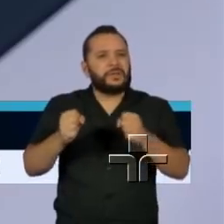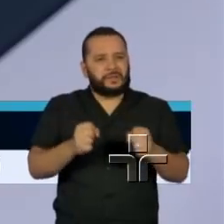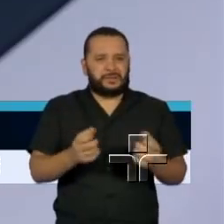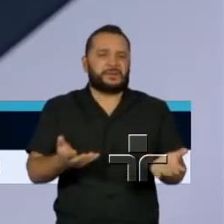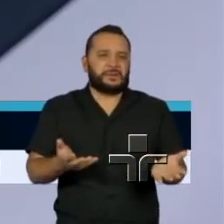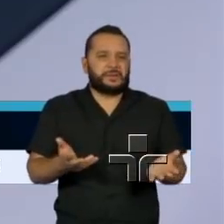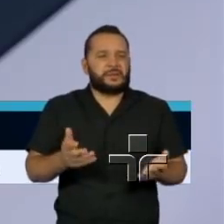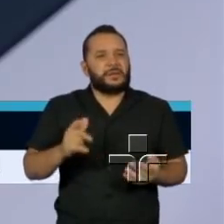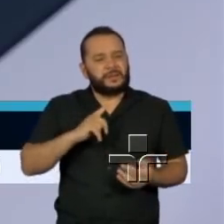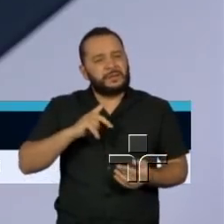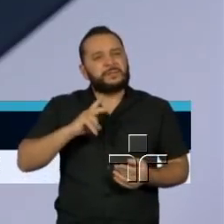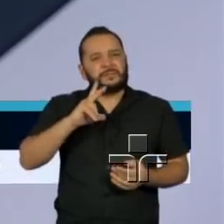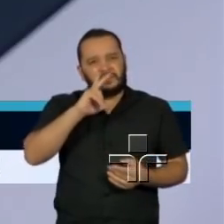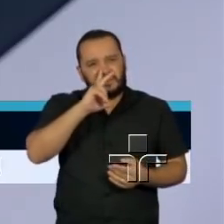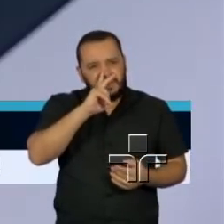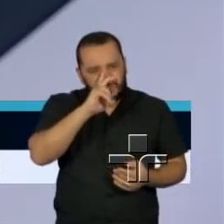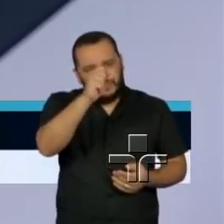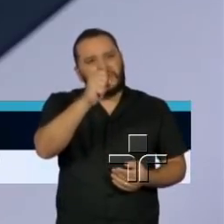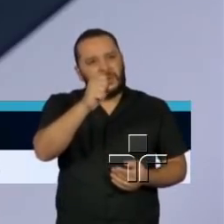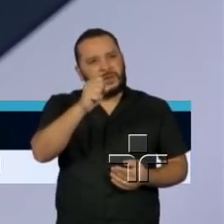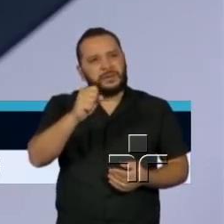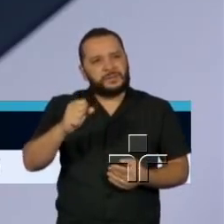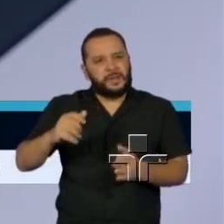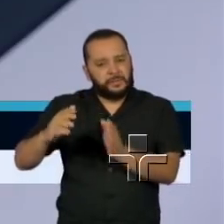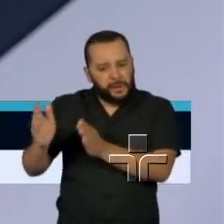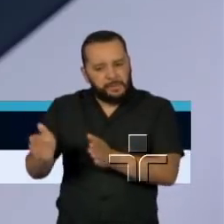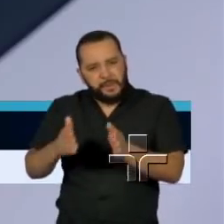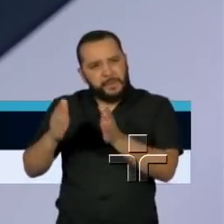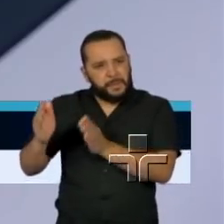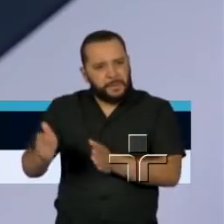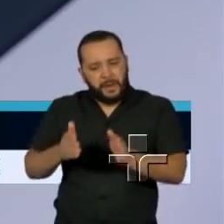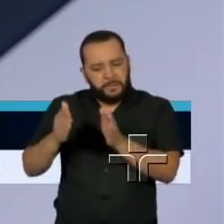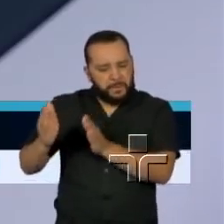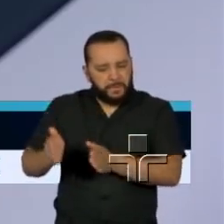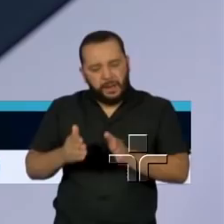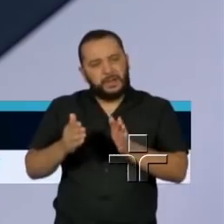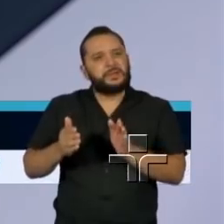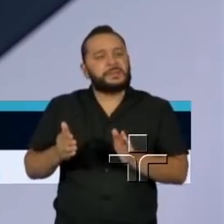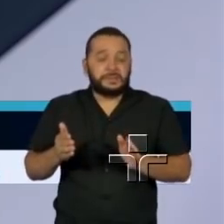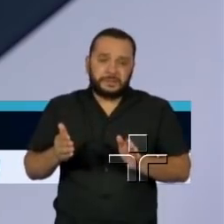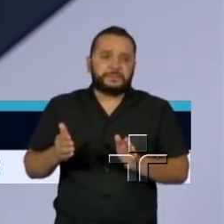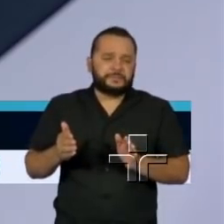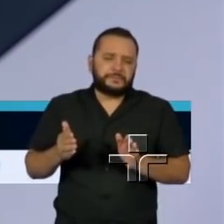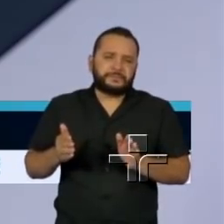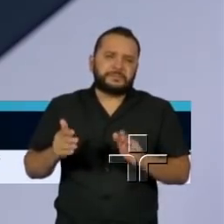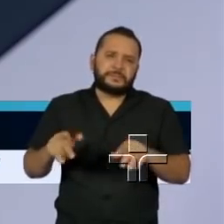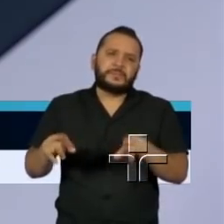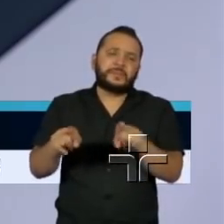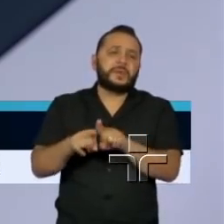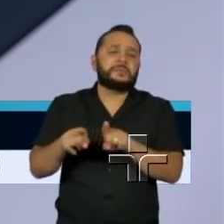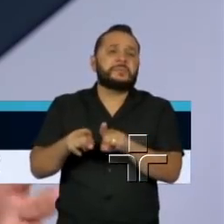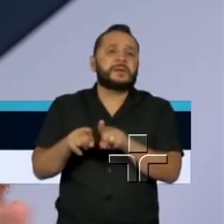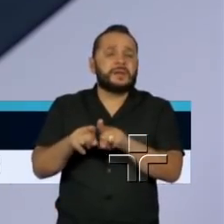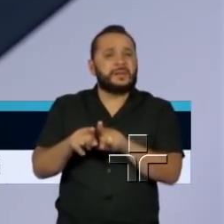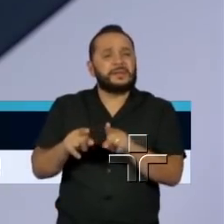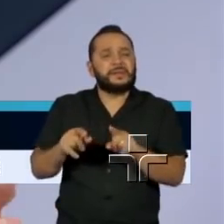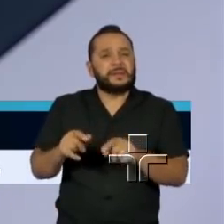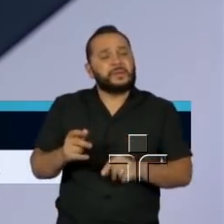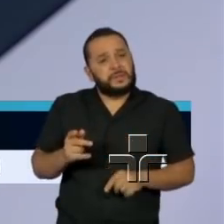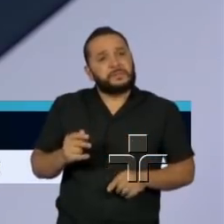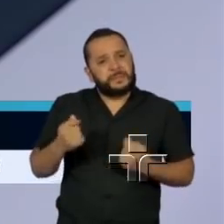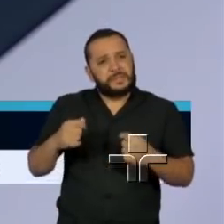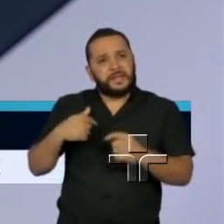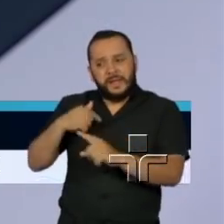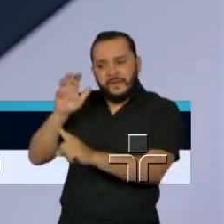sua força, em função da produção que detém, possa também exercer um papel de influência dentro do Congresso,